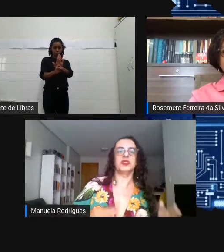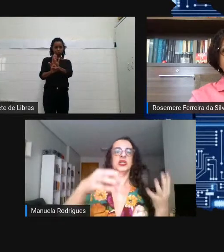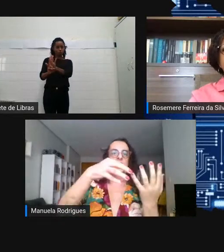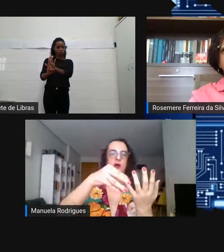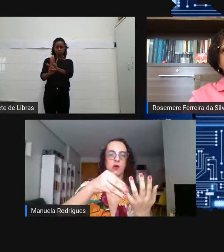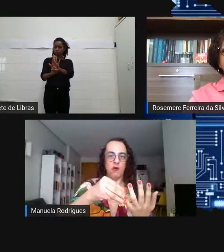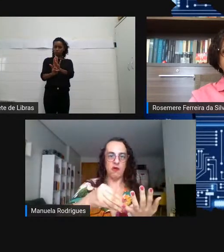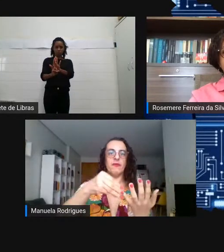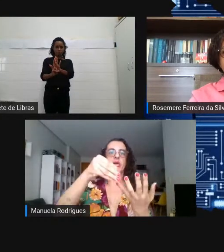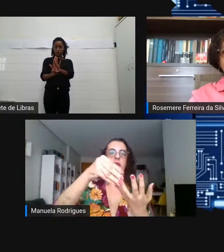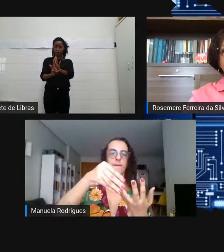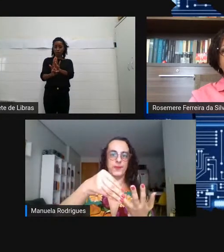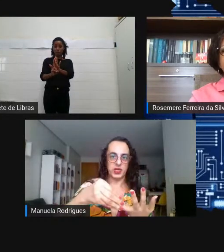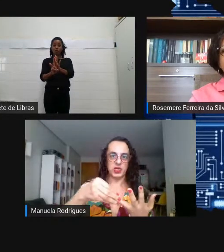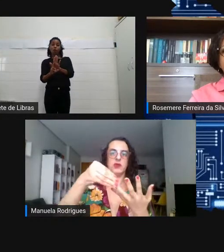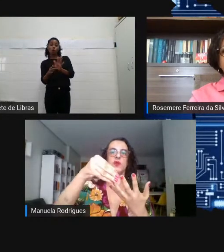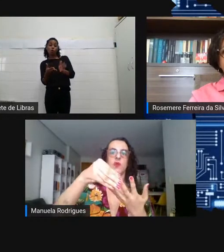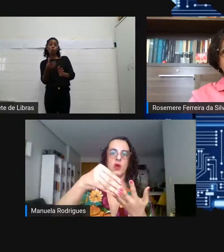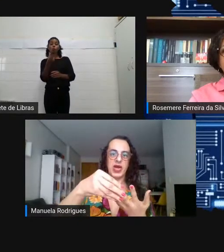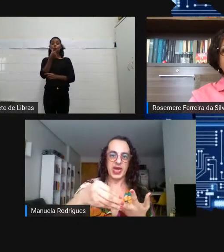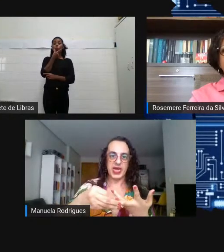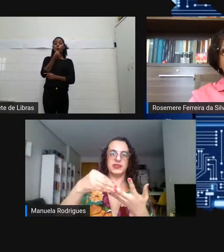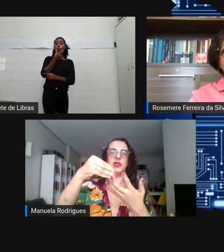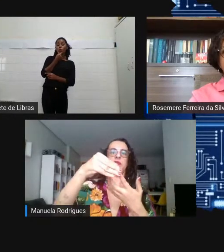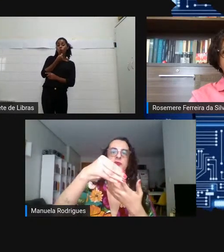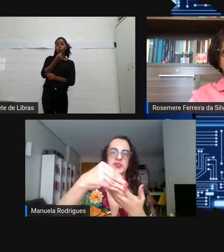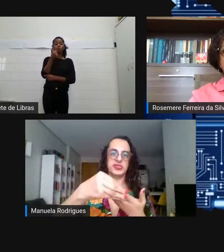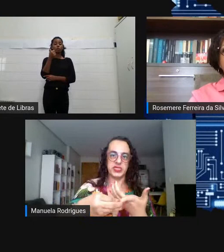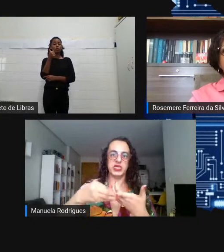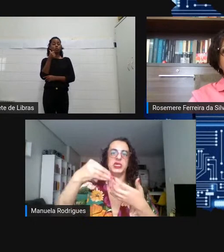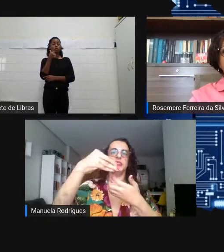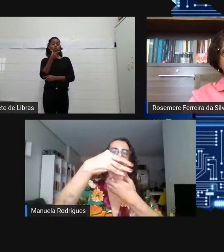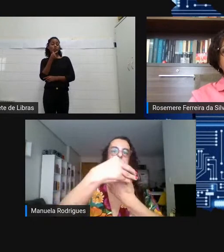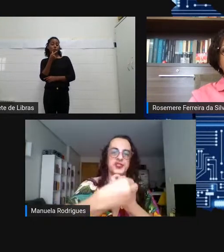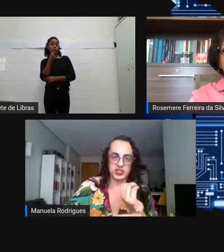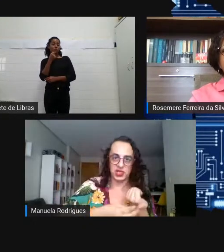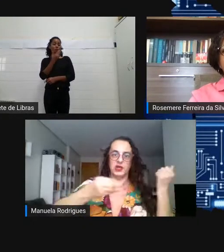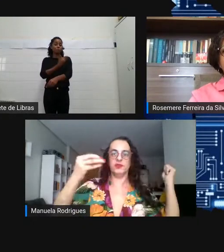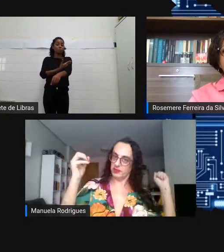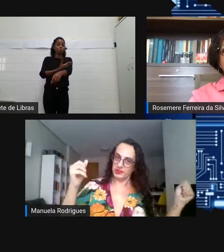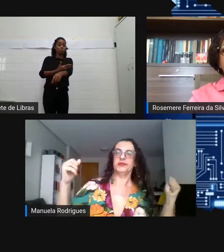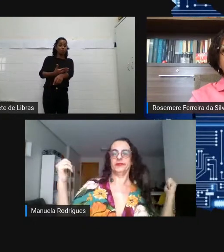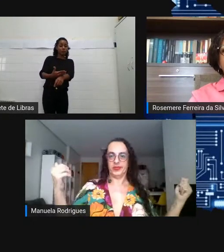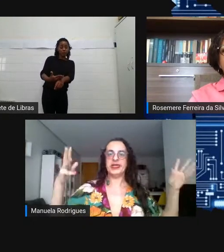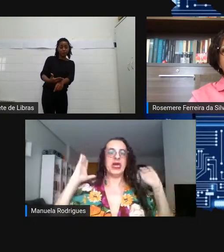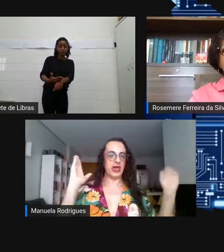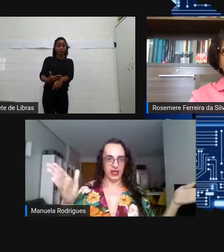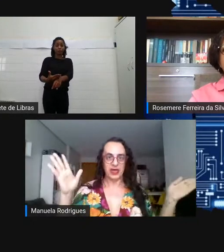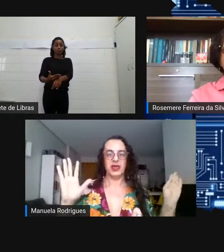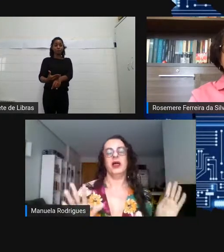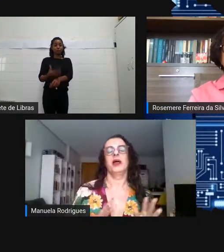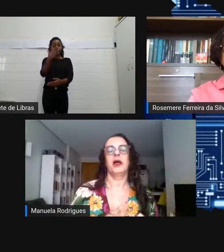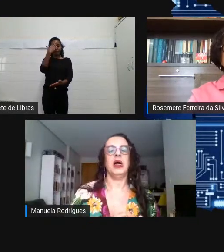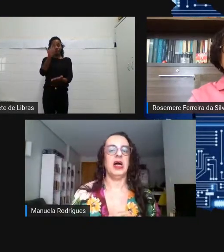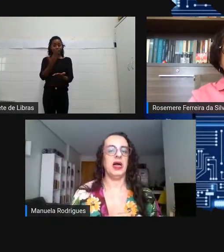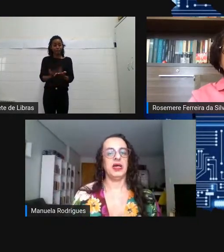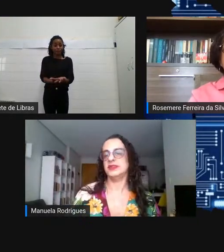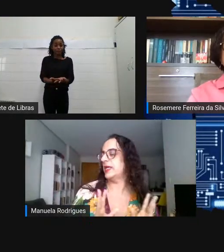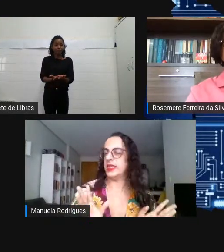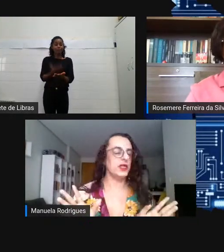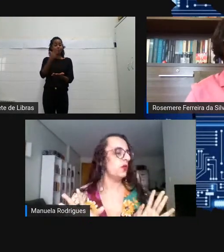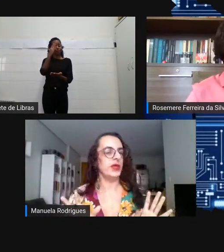hegemônico, ou seja, homem, branco, hétero, cis, cristão, que é